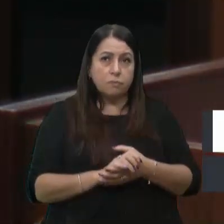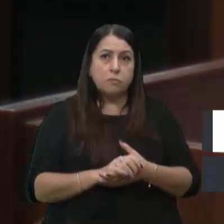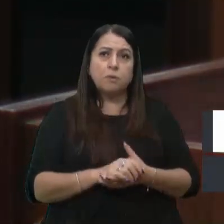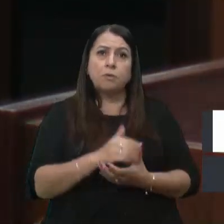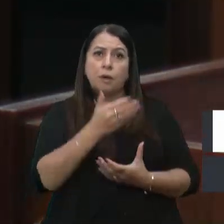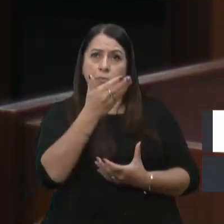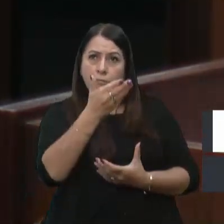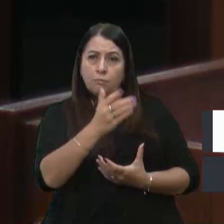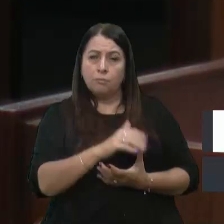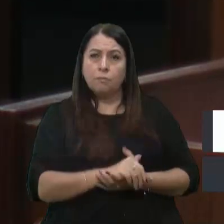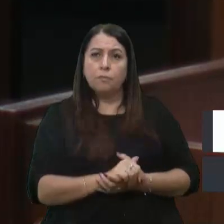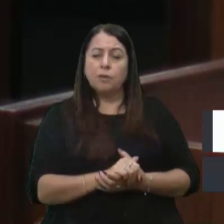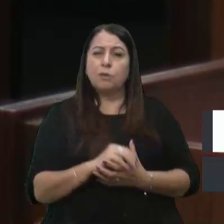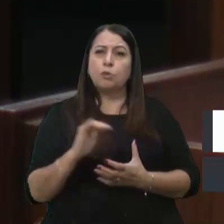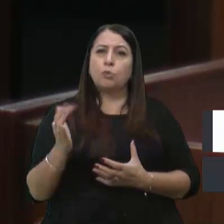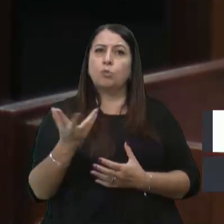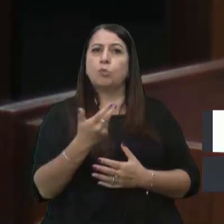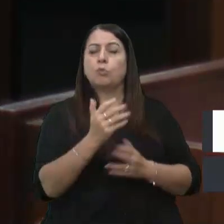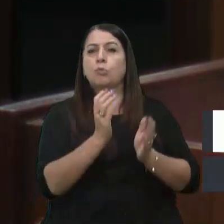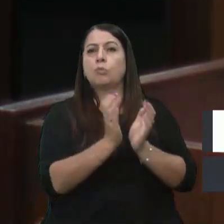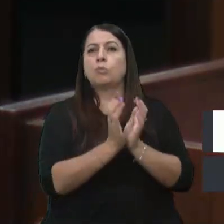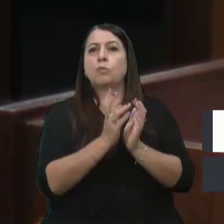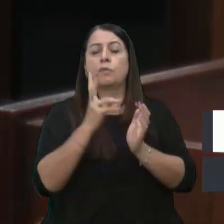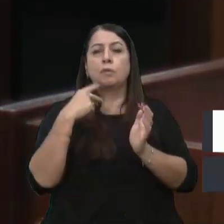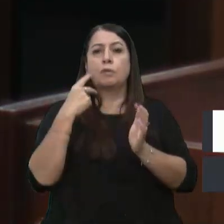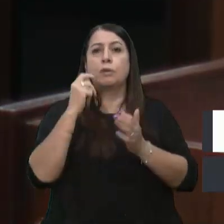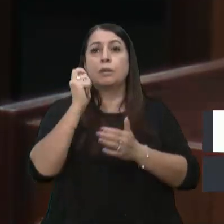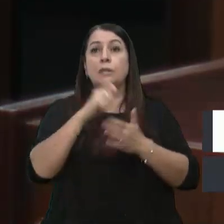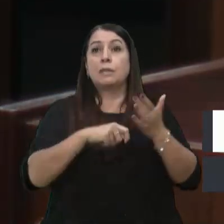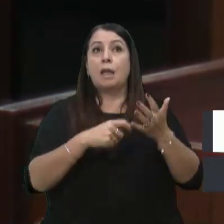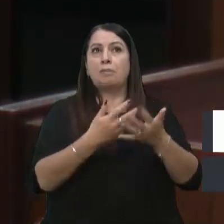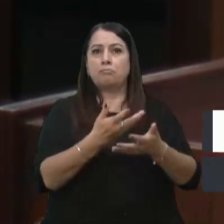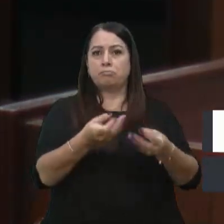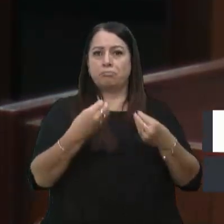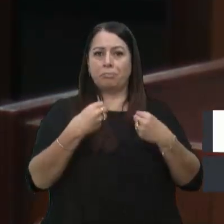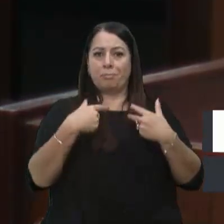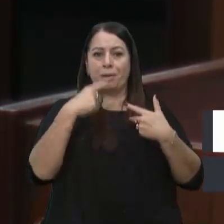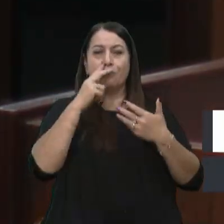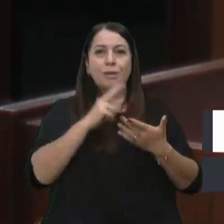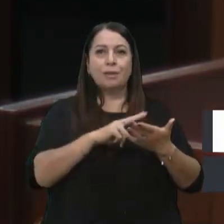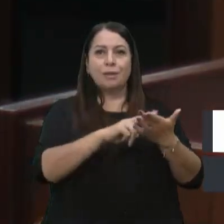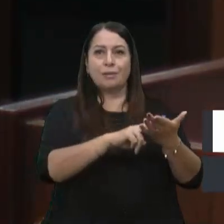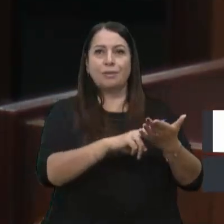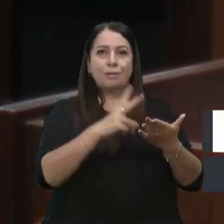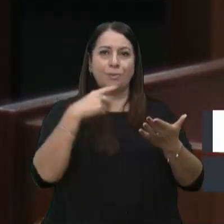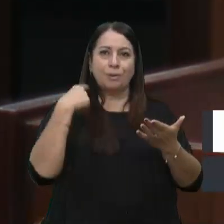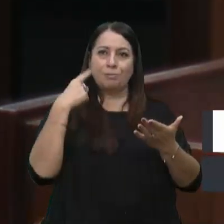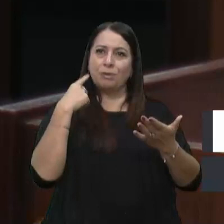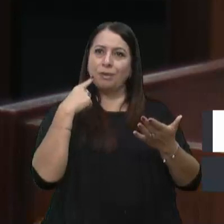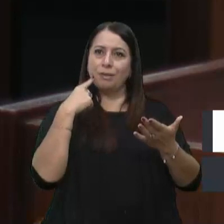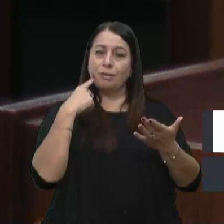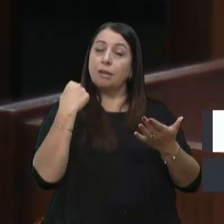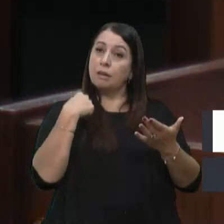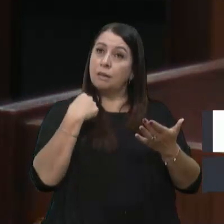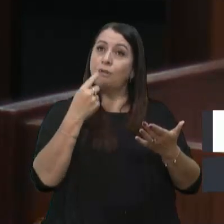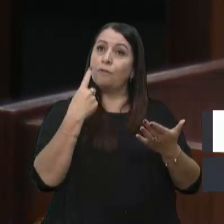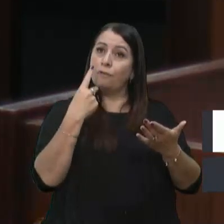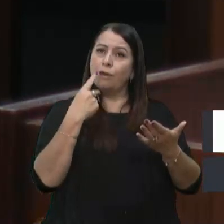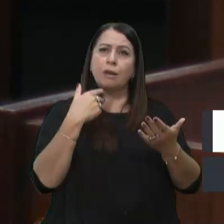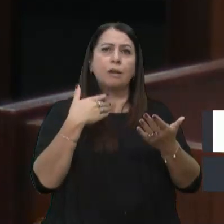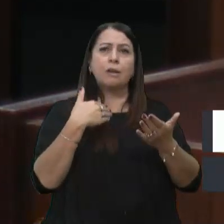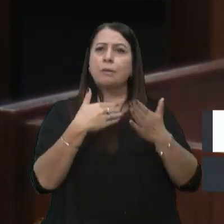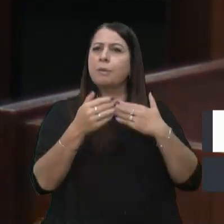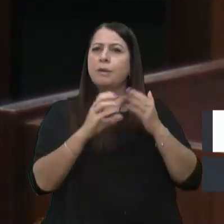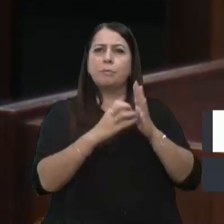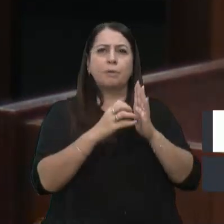aqui todos os colegas vereadores assinaram um cheque em branco para mim levando a cartinha para os seus deputados e eu referendei Independente